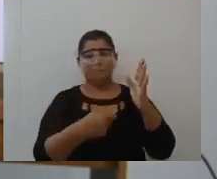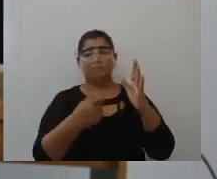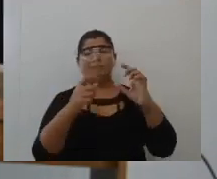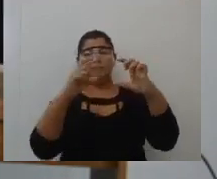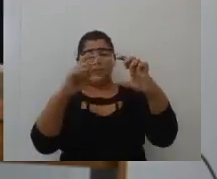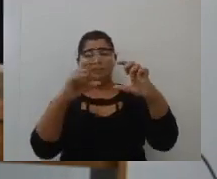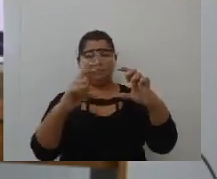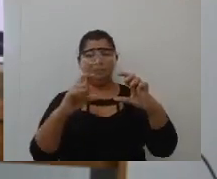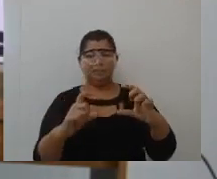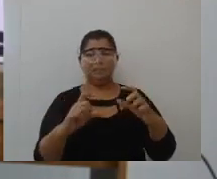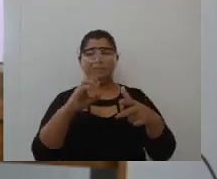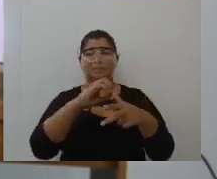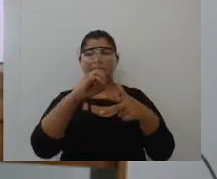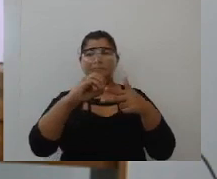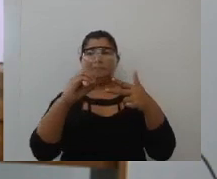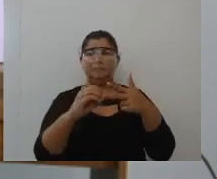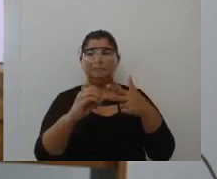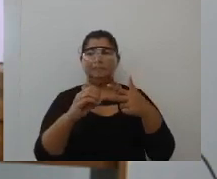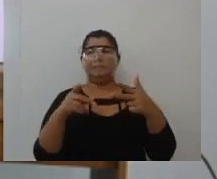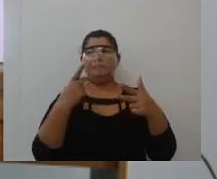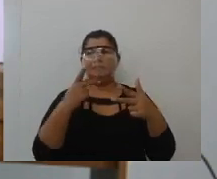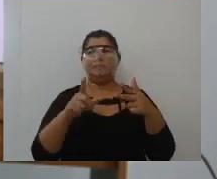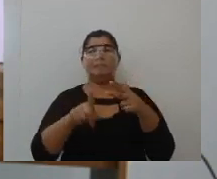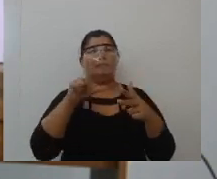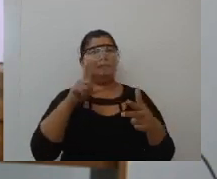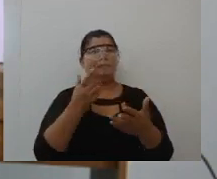eu disse no começo da aula,